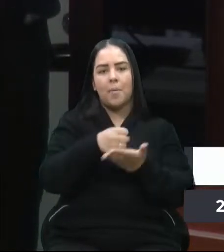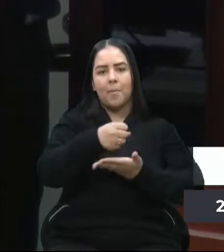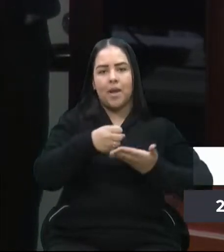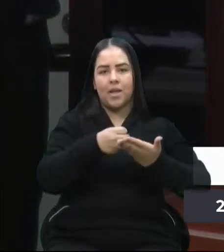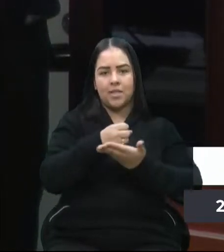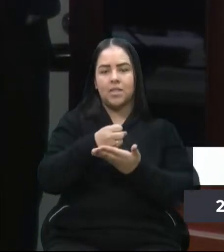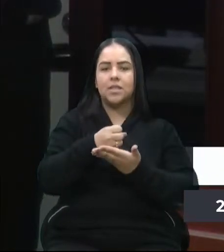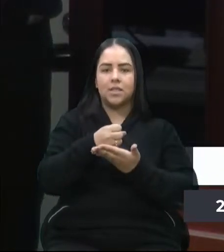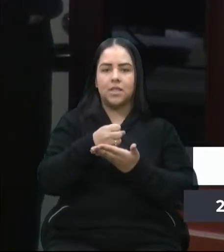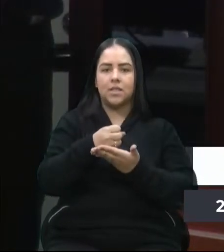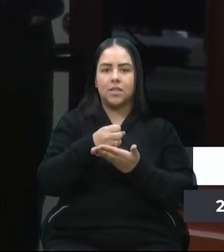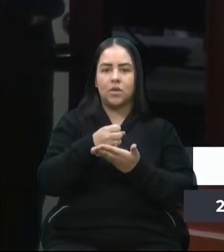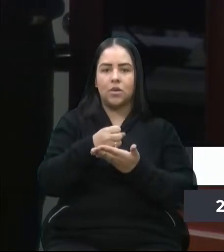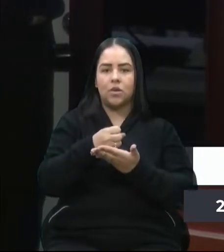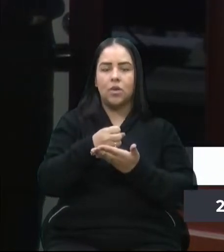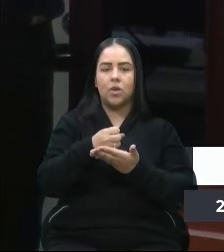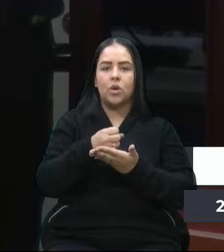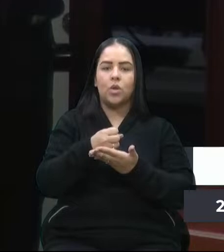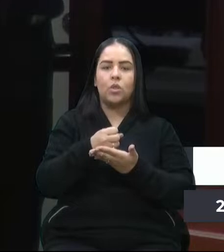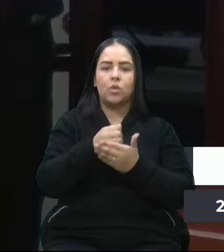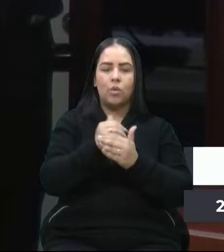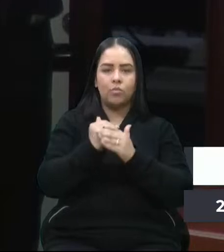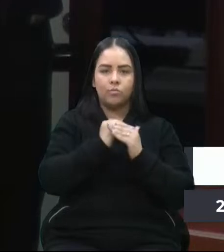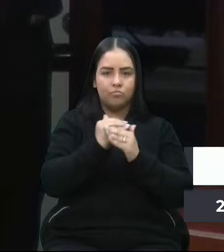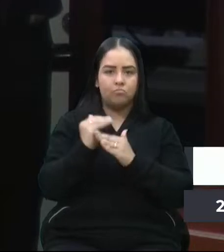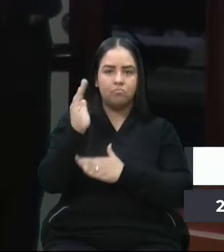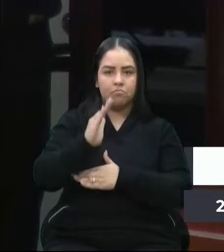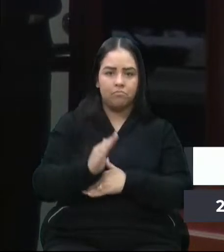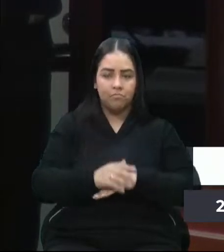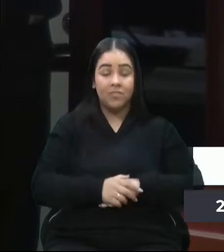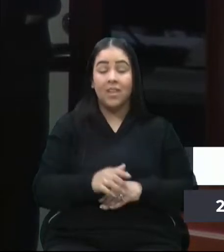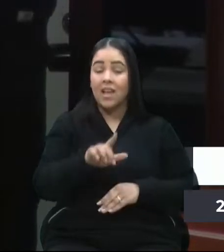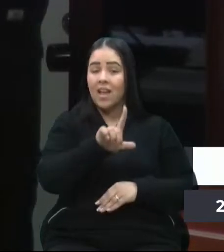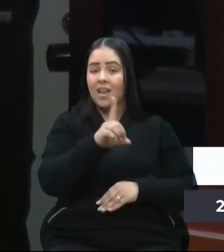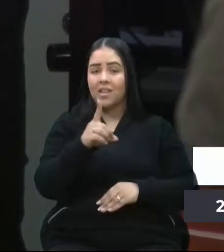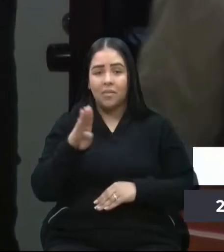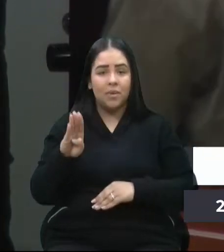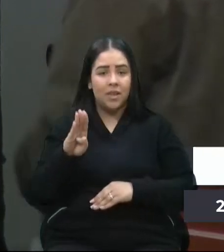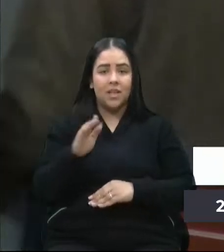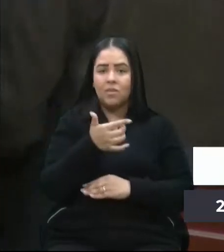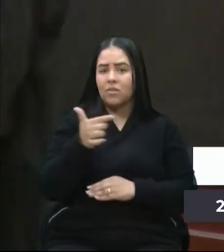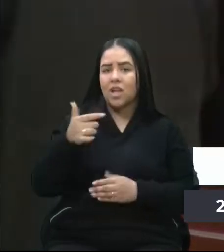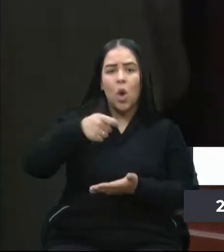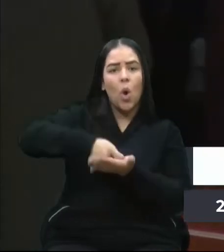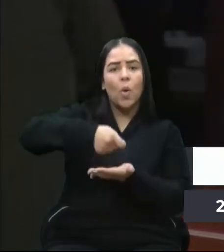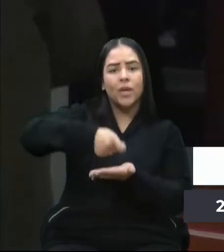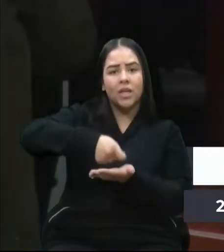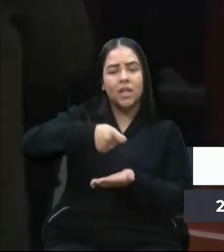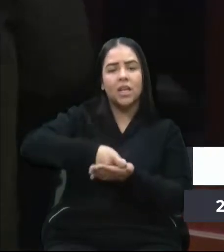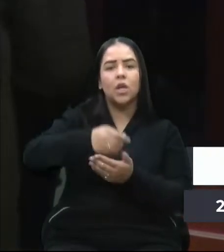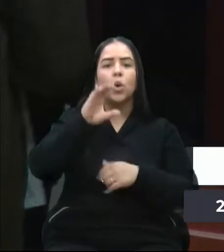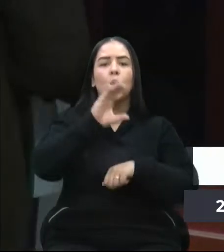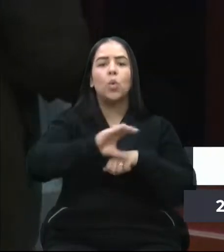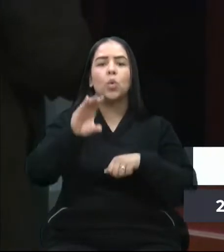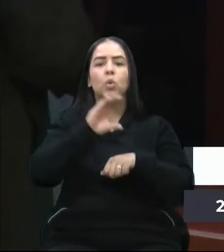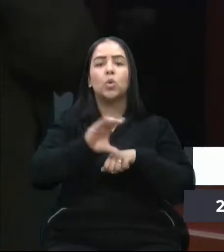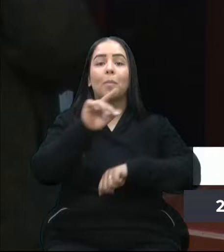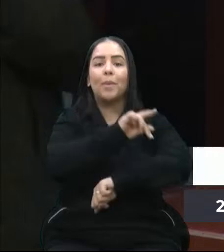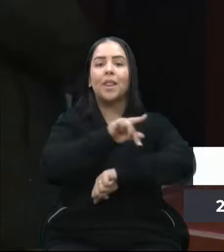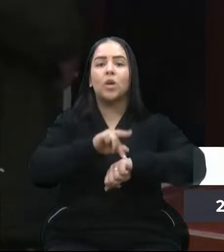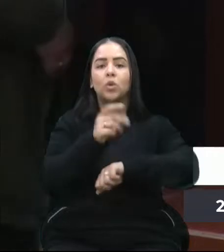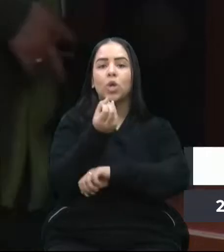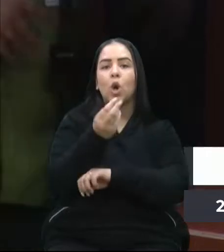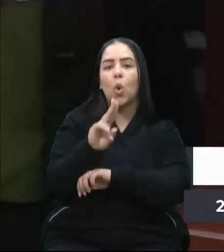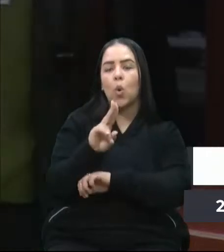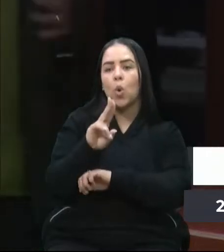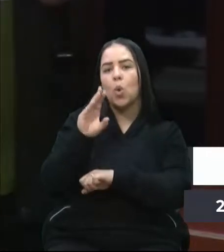na letra da lei, da LDB, ela estabelece a obrigatoriedade do curso de pedagogia ou do